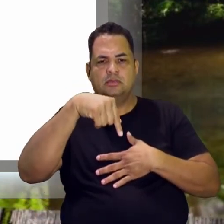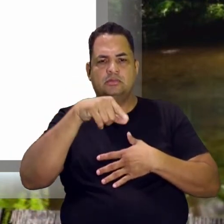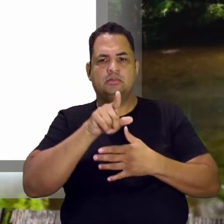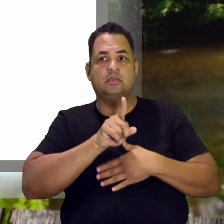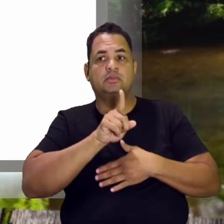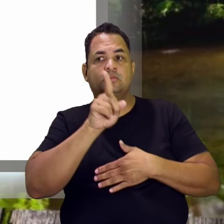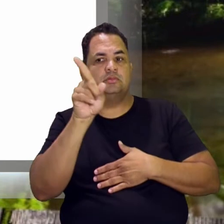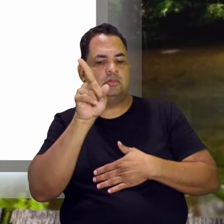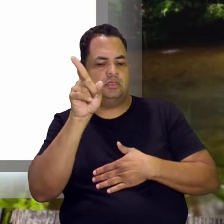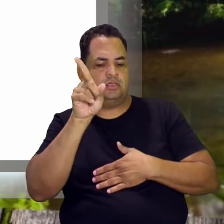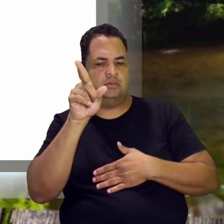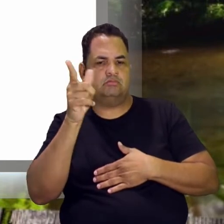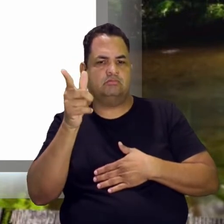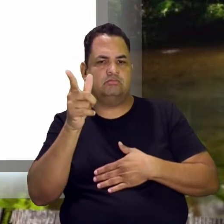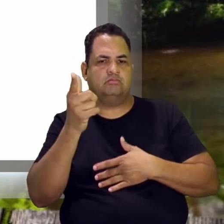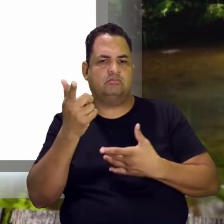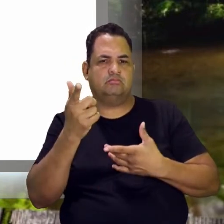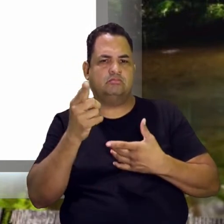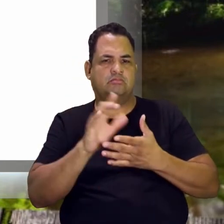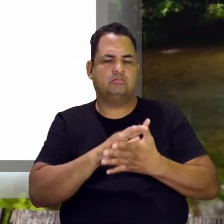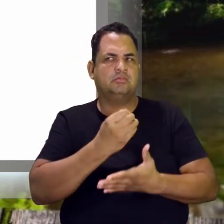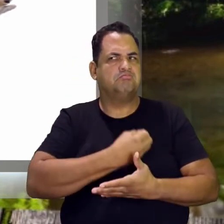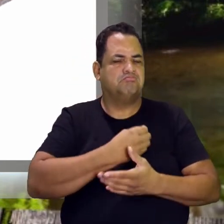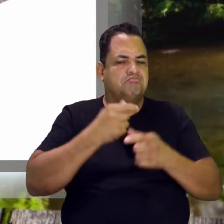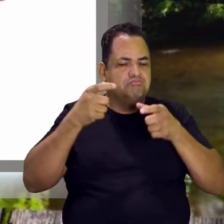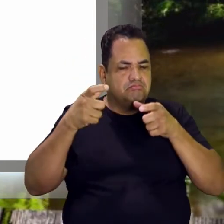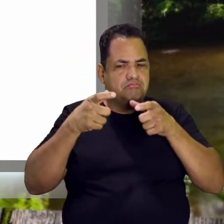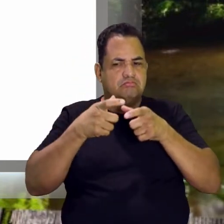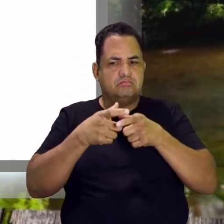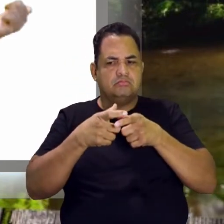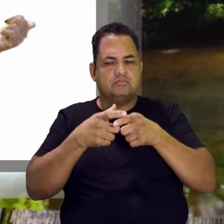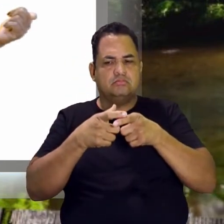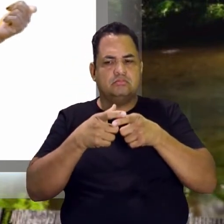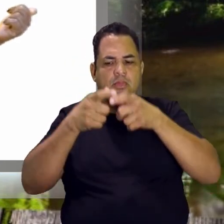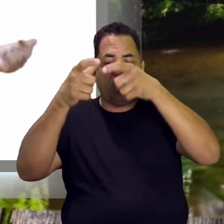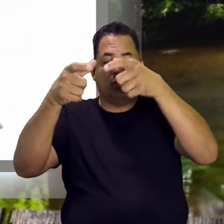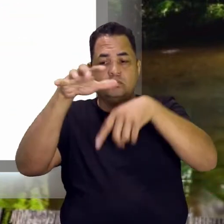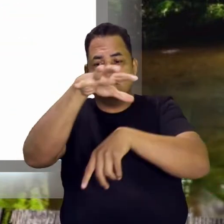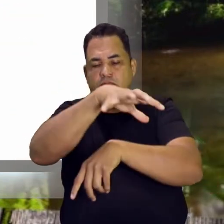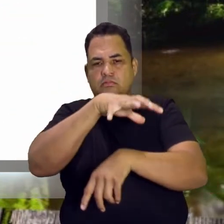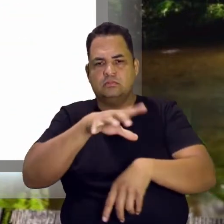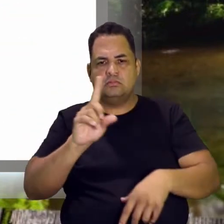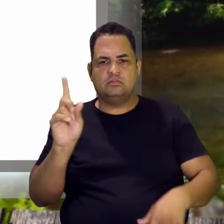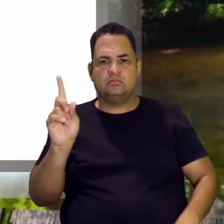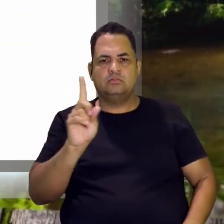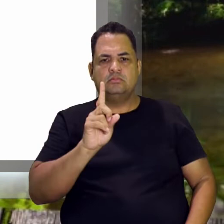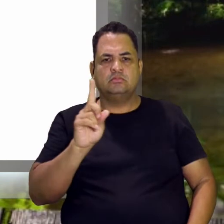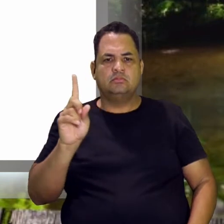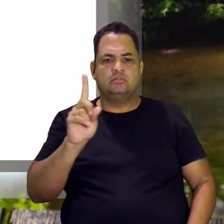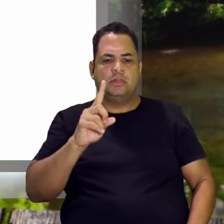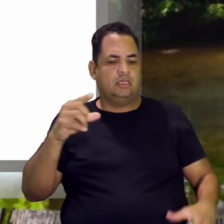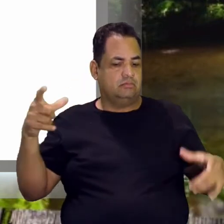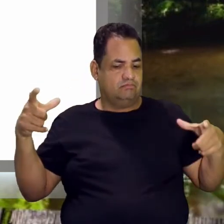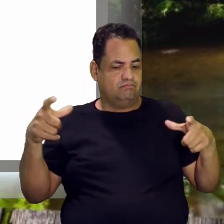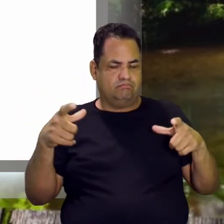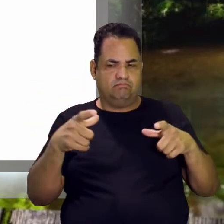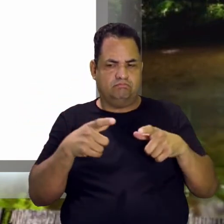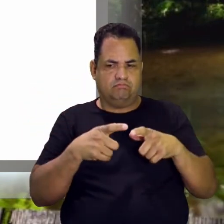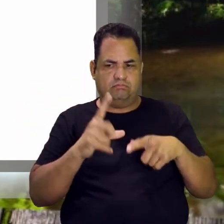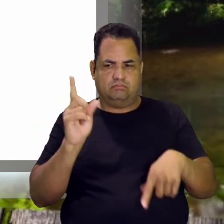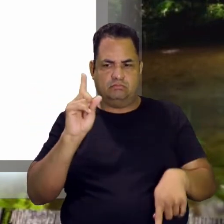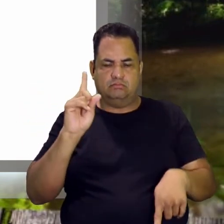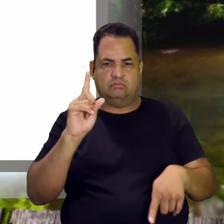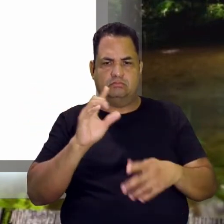ela está presente ainda, mesmo que o número também reduzido, em um outro local, ela não está extinta. Ela